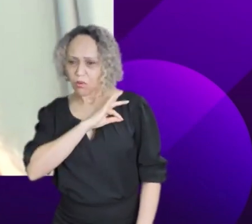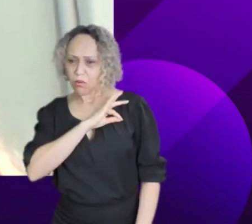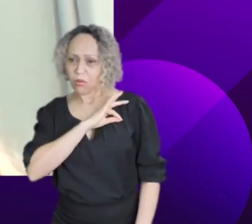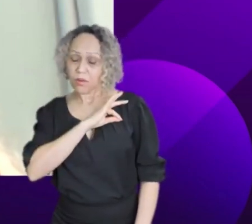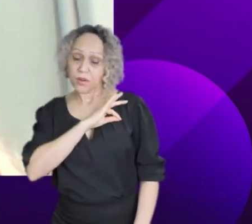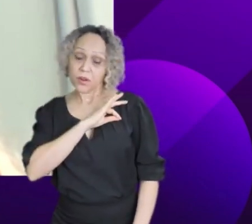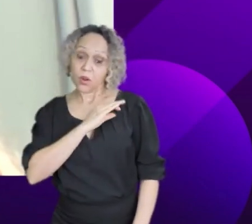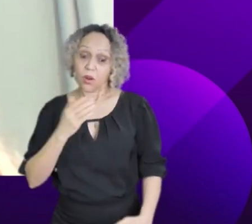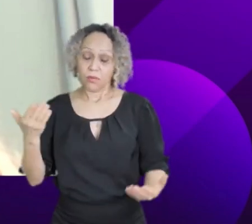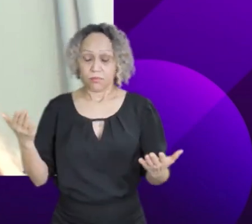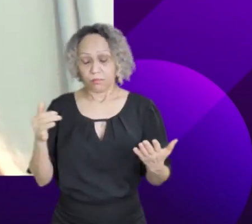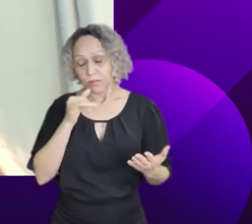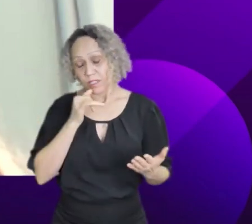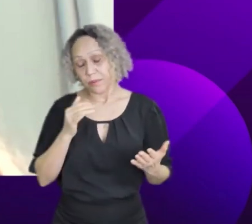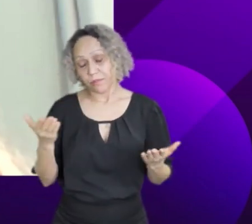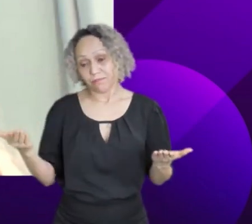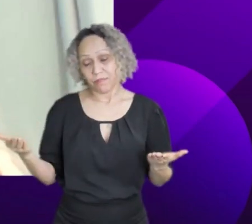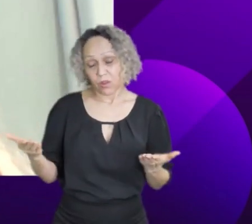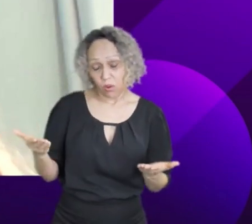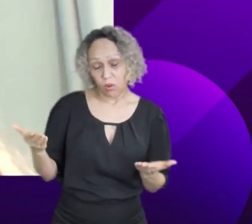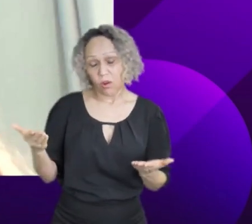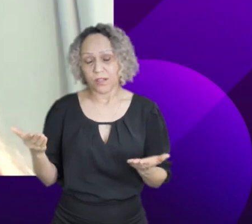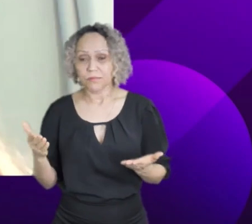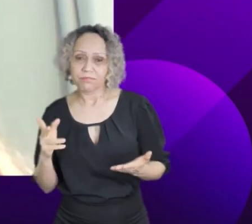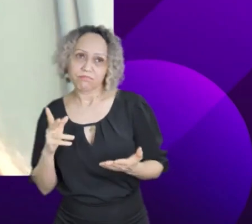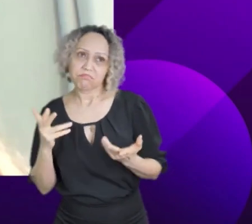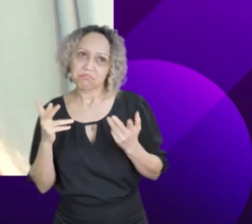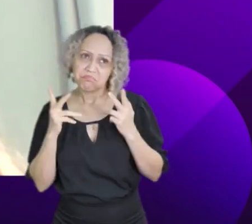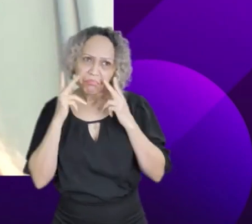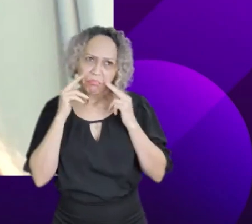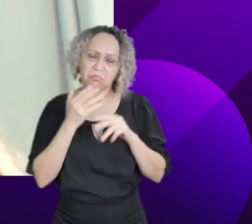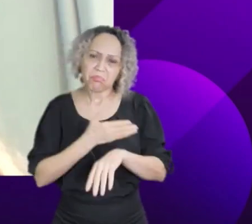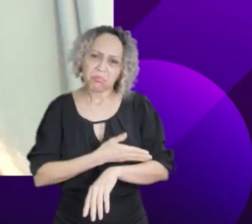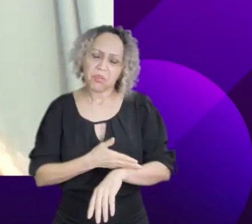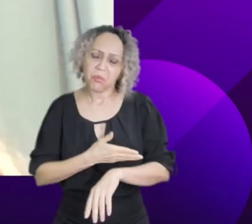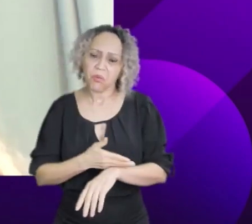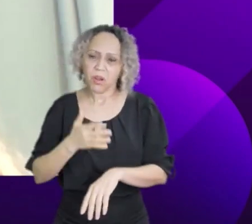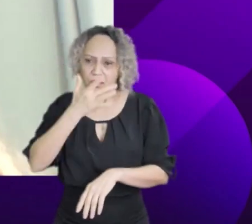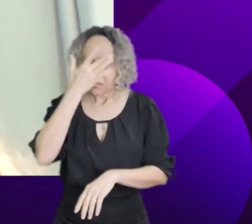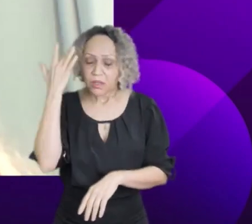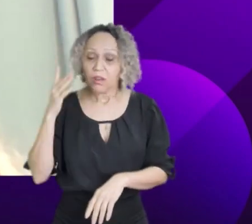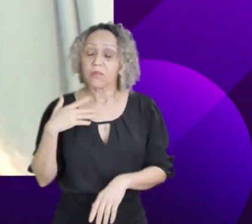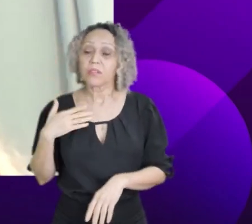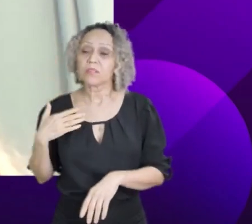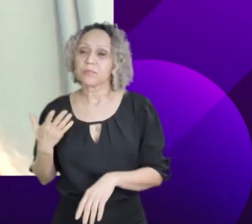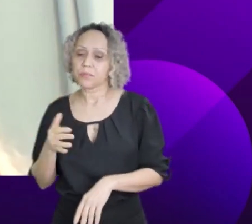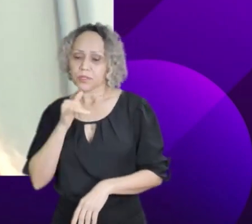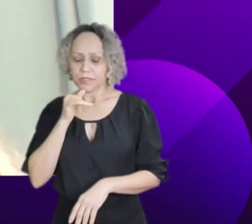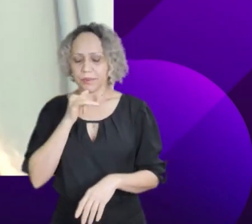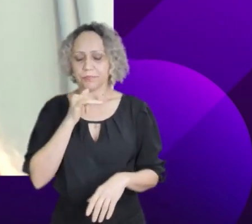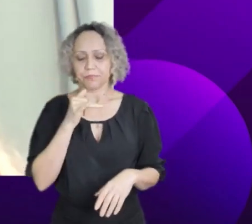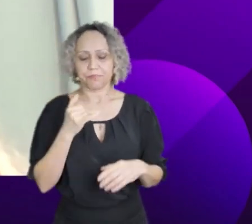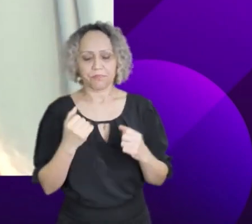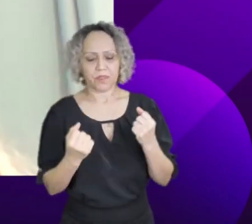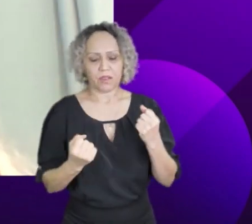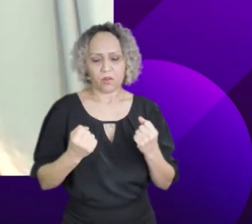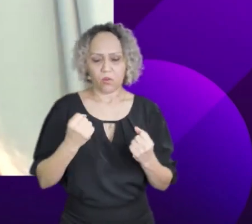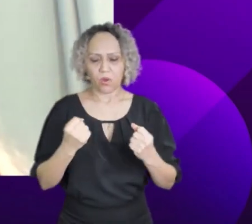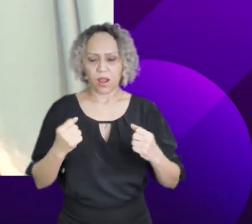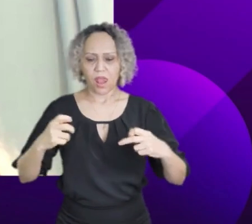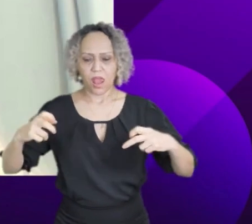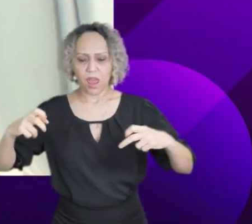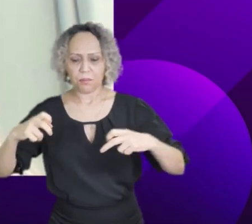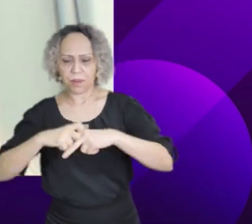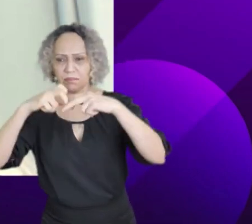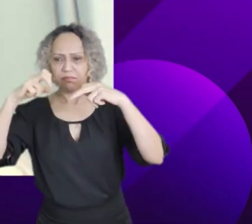em boletins de ocorrência. Vale observar, por exemplo, que quando é uma colisão menos grave, né?